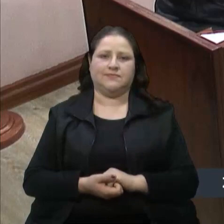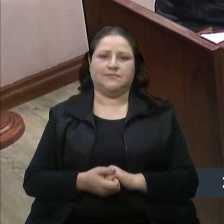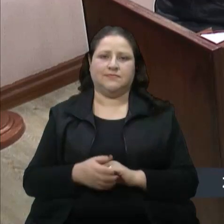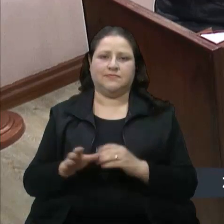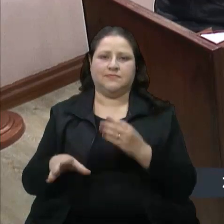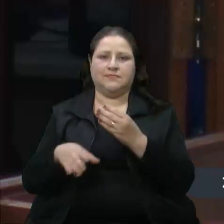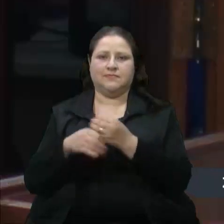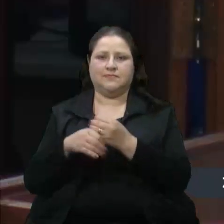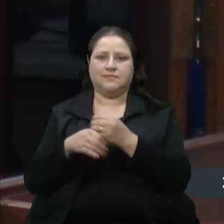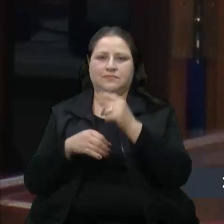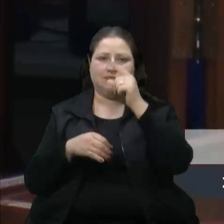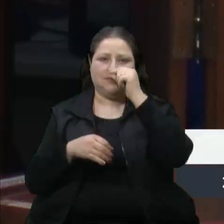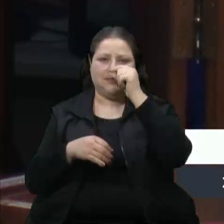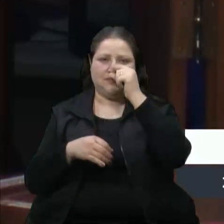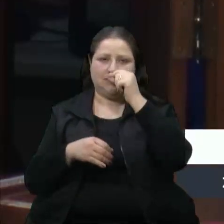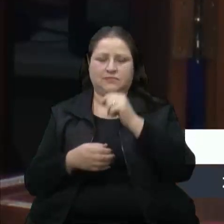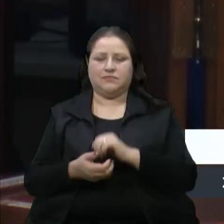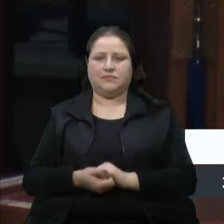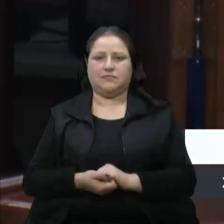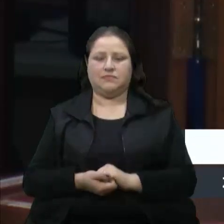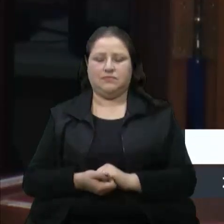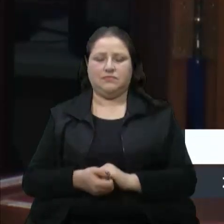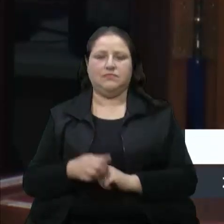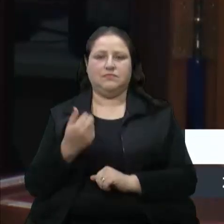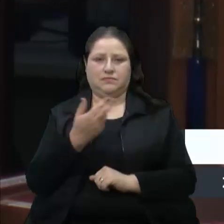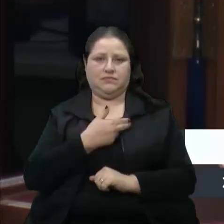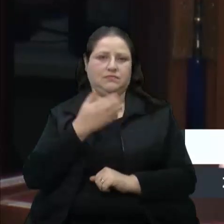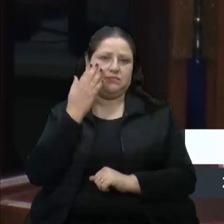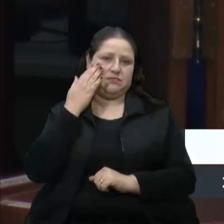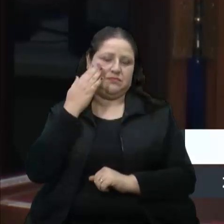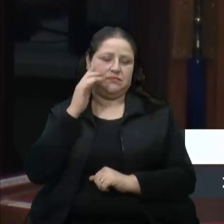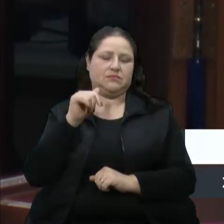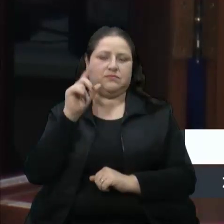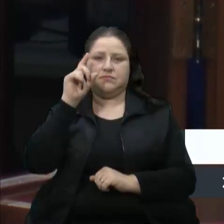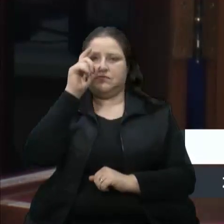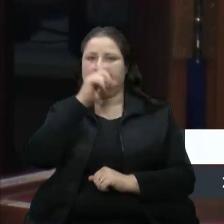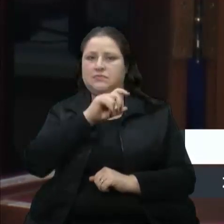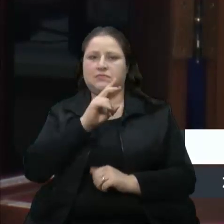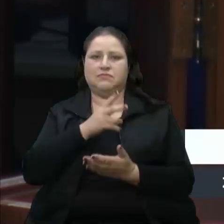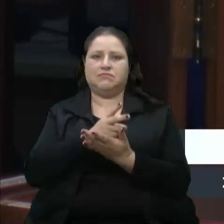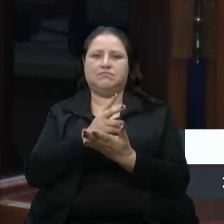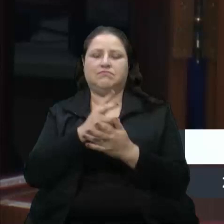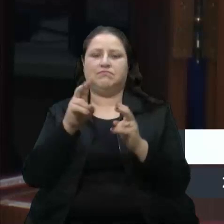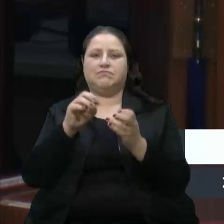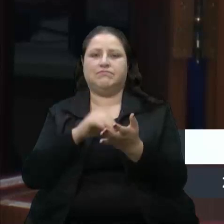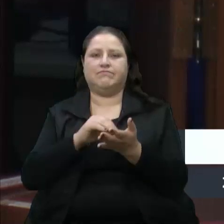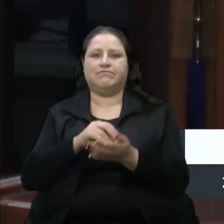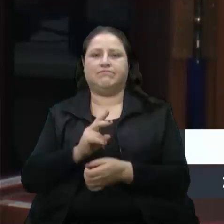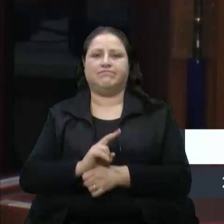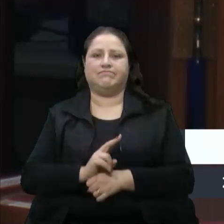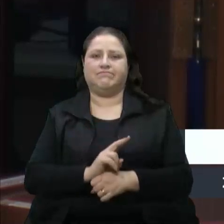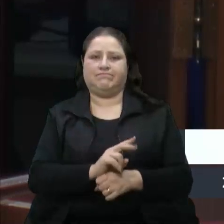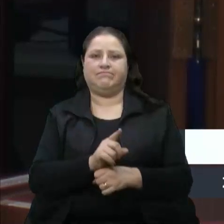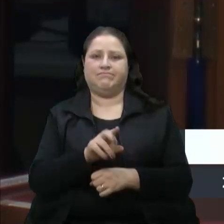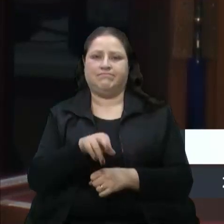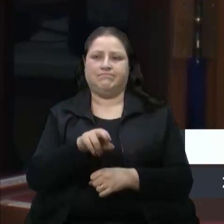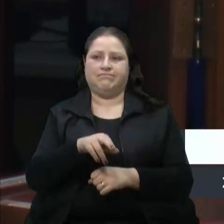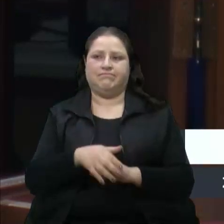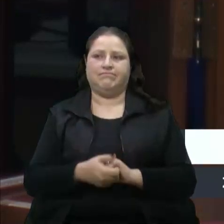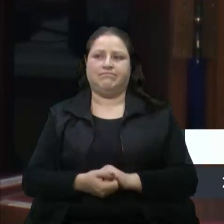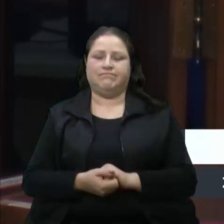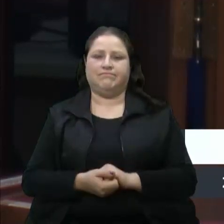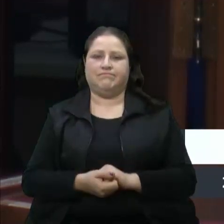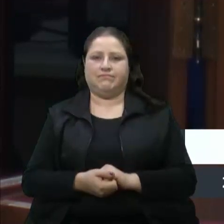vereador Fantinel, a gente entende, vereador Fantinel, que é difícil a questão sempre da fiscalização, né? O senhor tem razão. Mas a gente